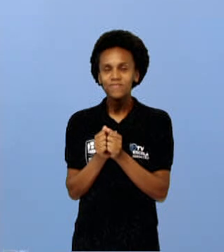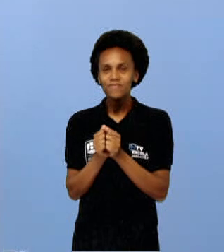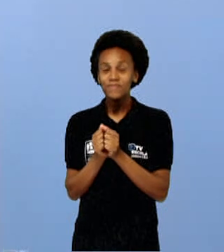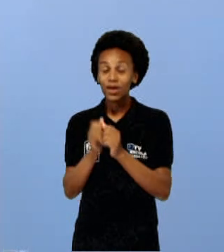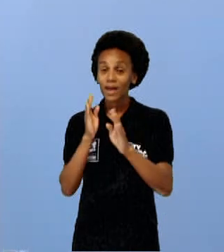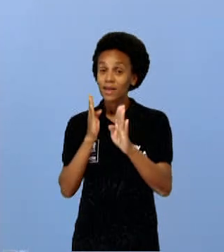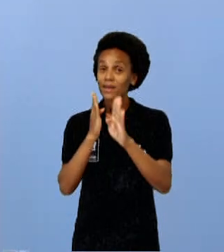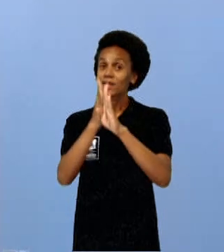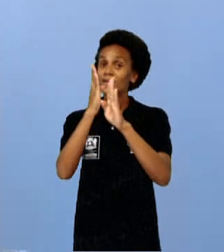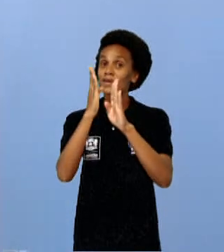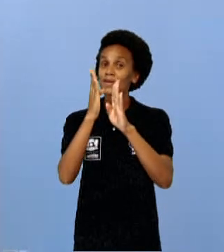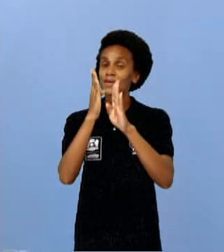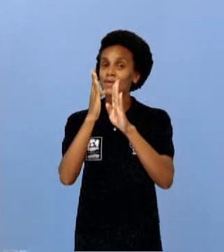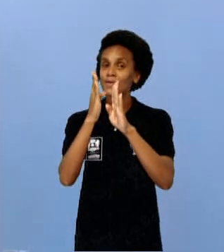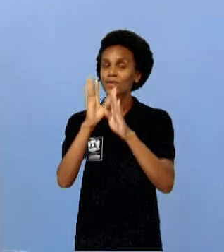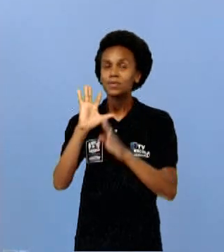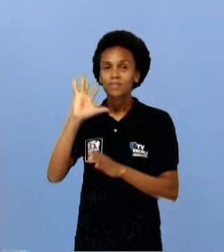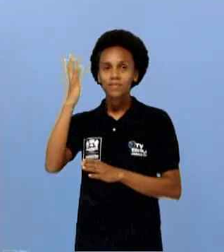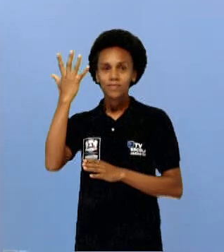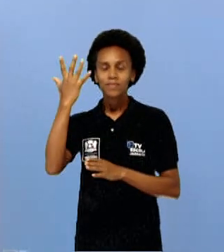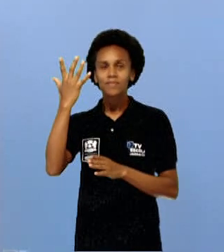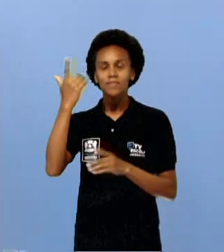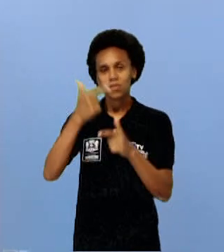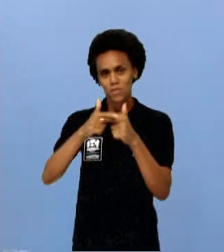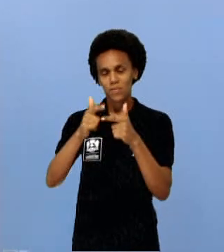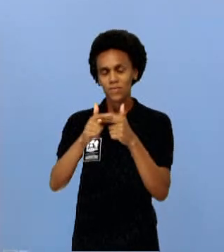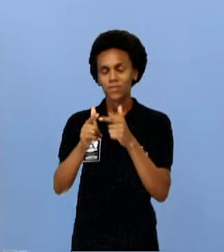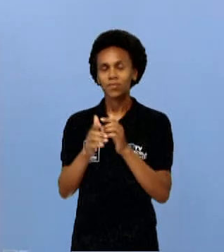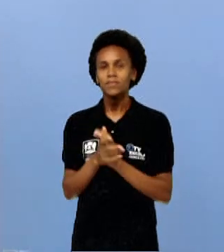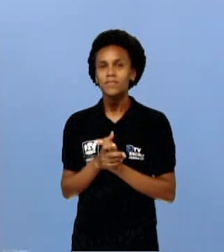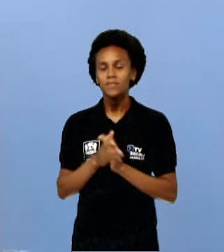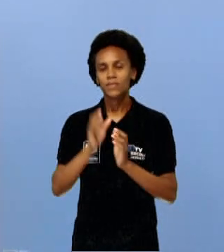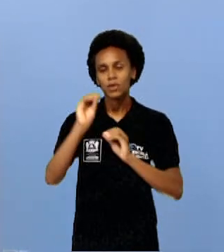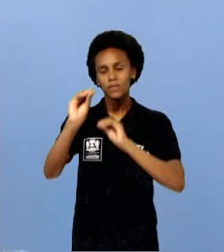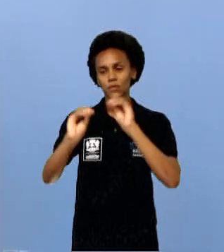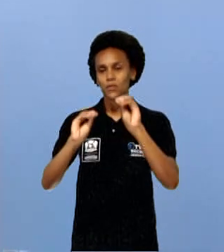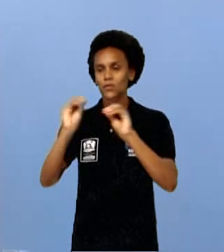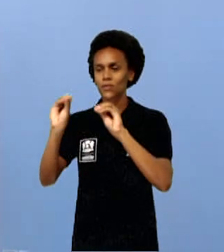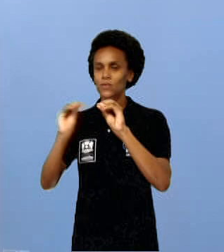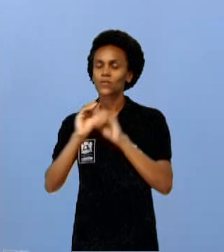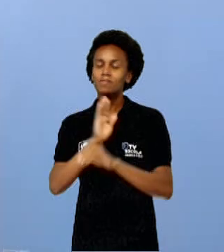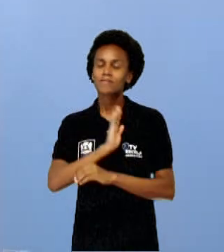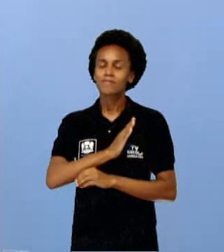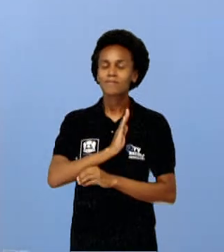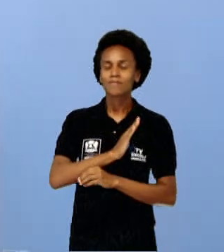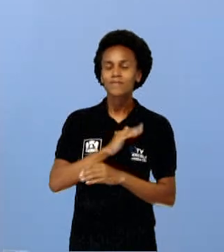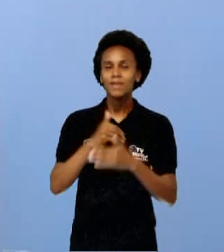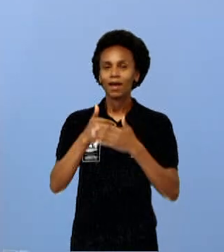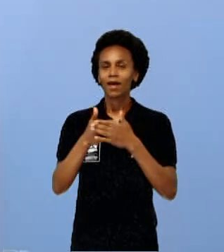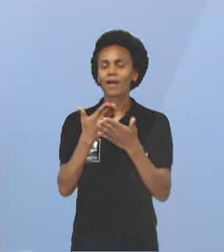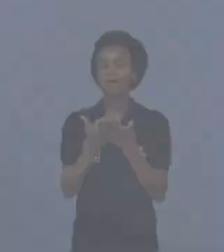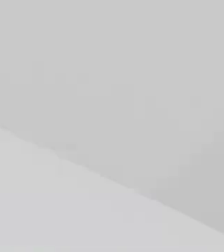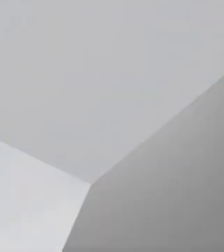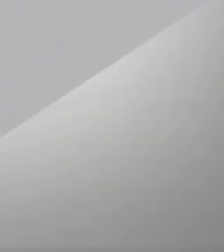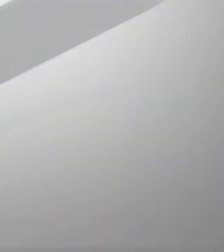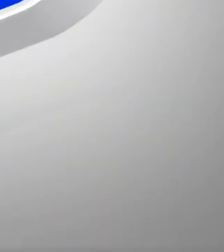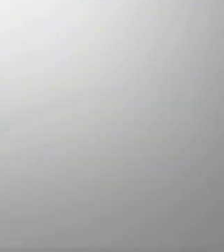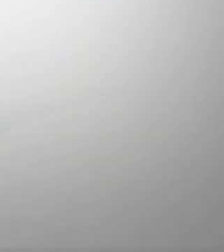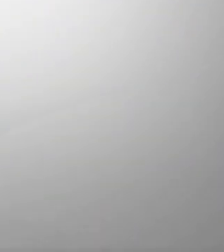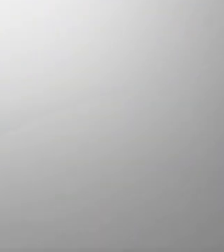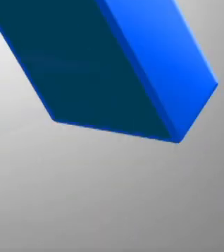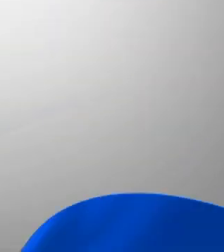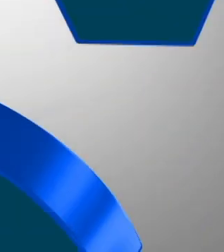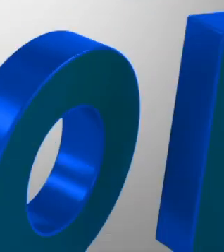a solução do probleminha de vocês tá bom um beijo no coração e até a próxima aula